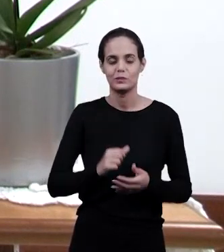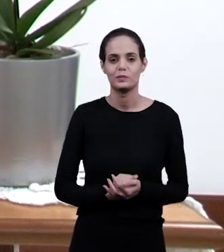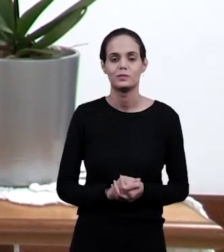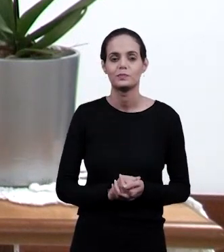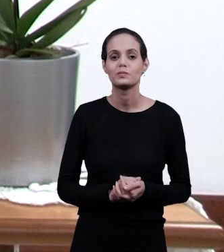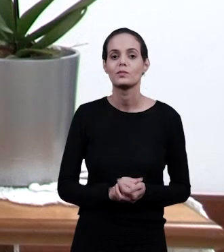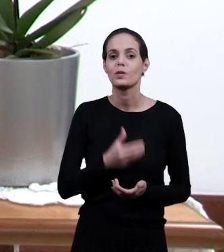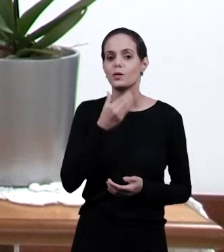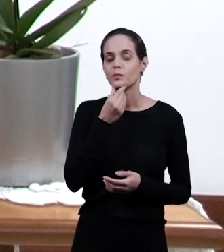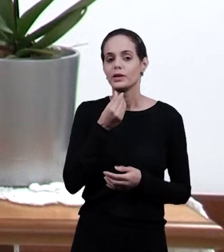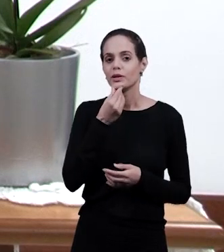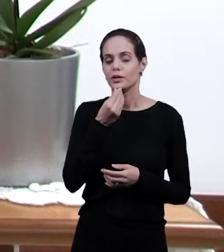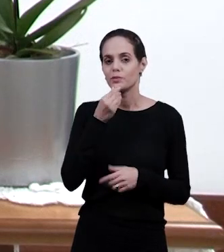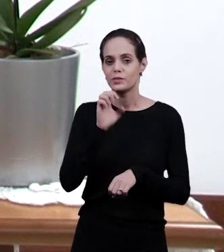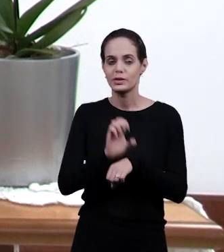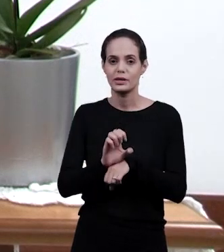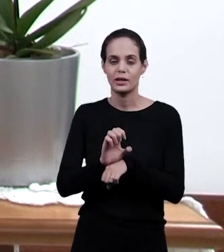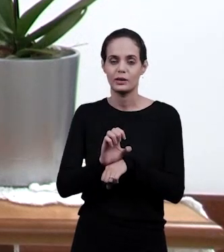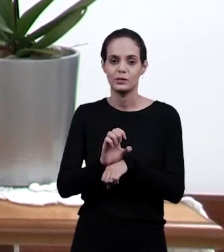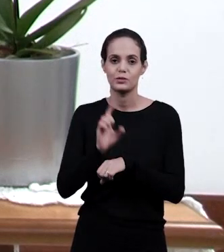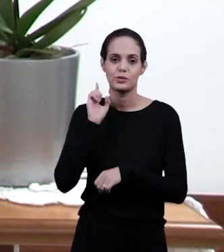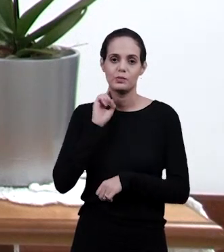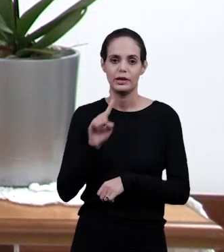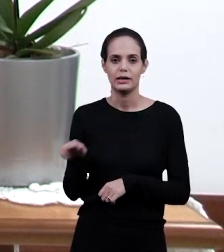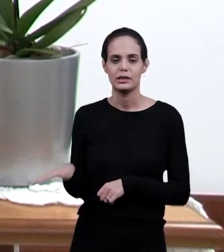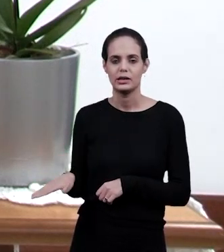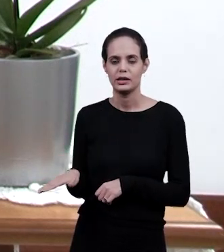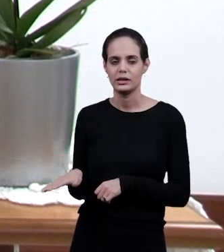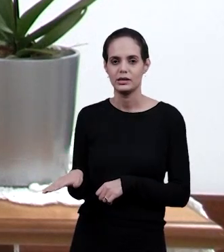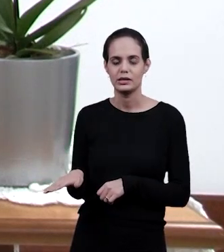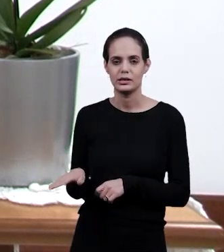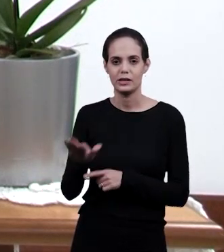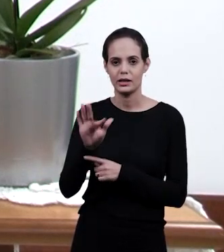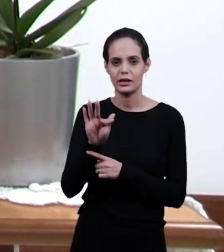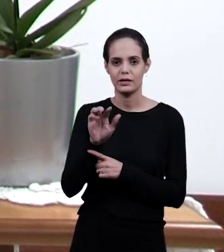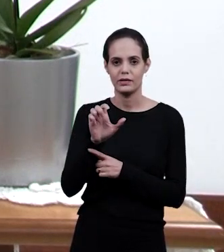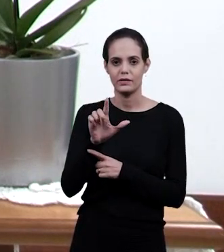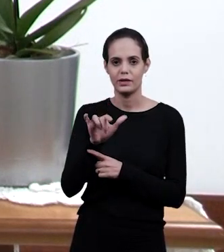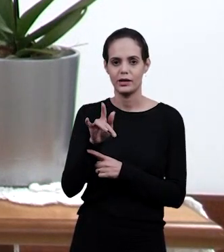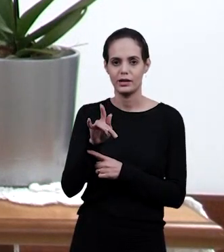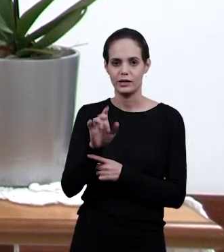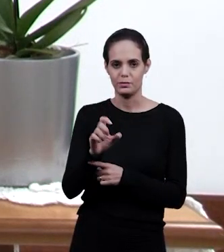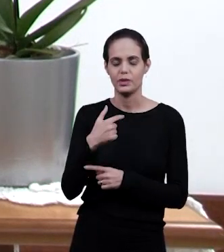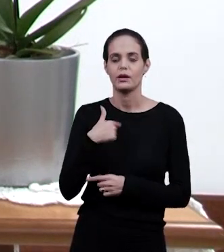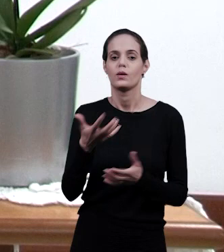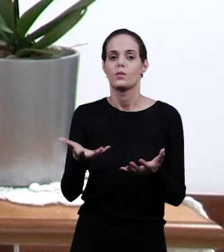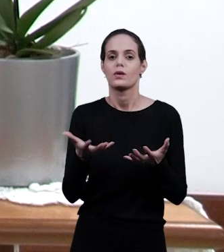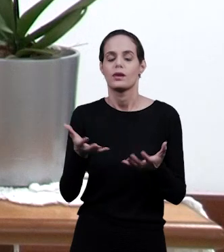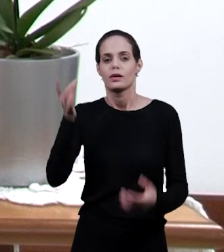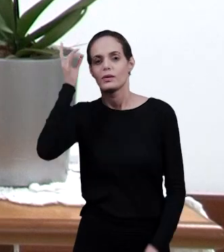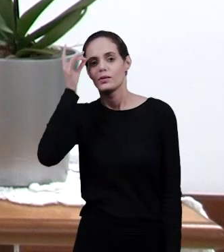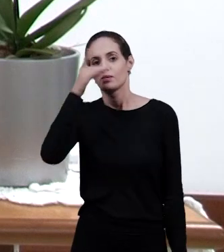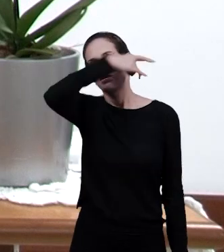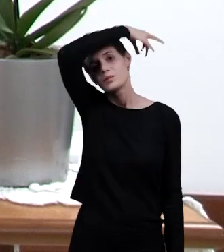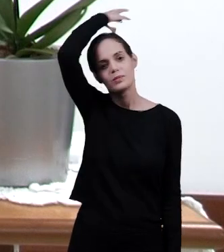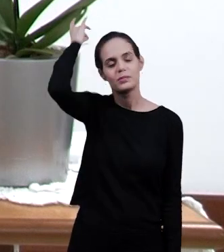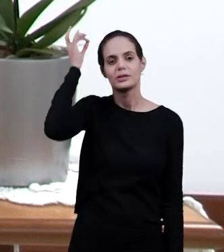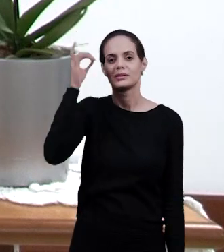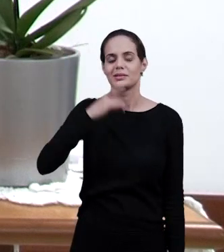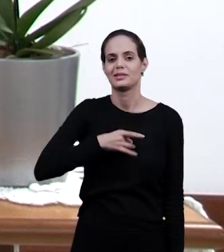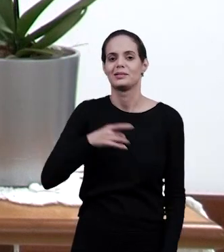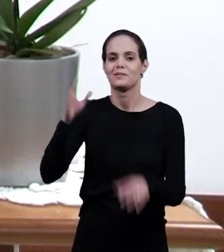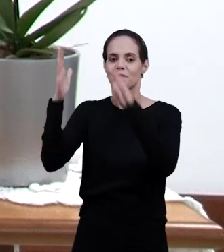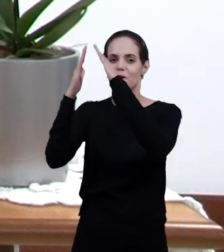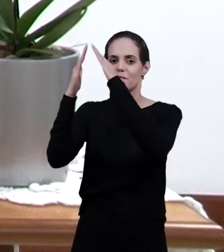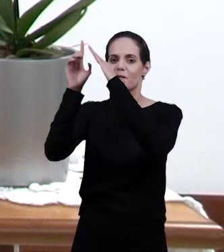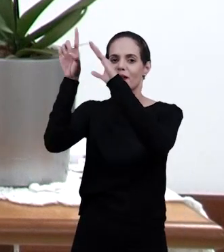a sua atenção. Felipe Calais, de Ipatinga, Minas Gerais, uma criança, diz assim: eu quero ser batizado com o Espírito Santo